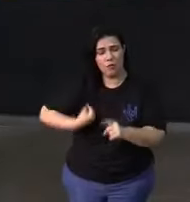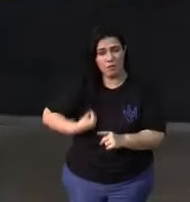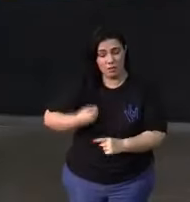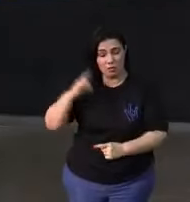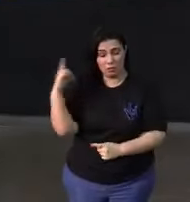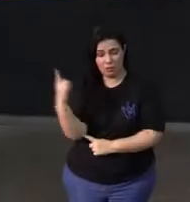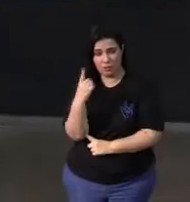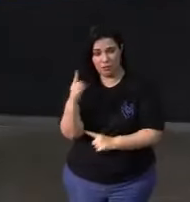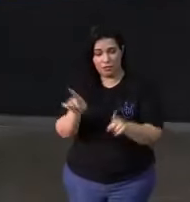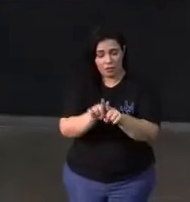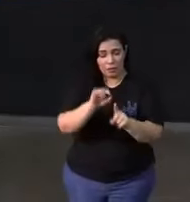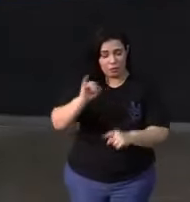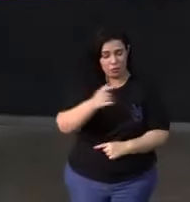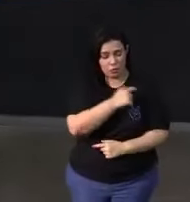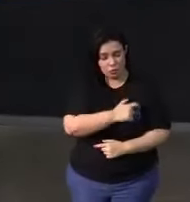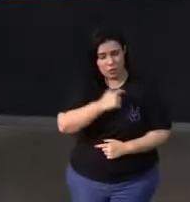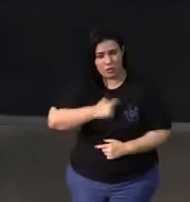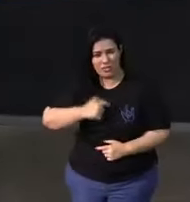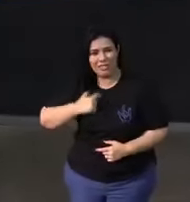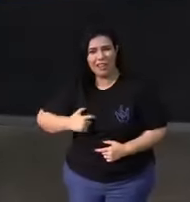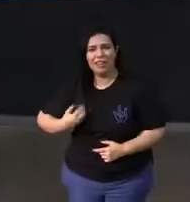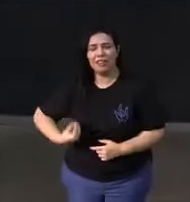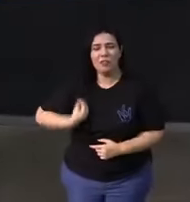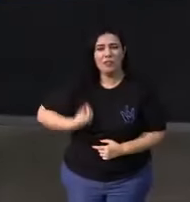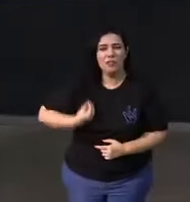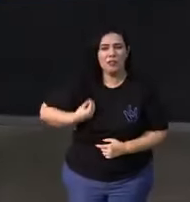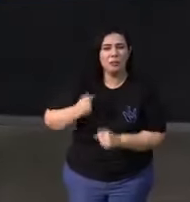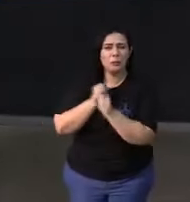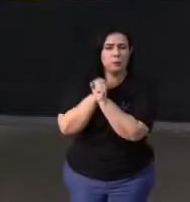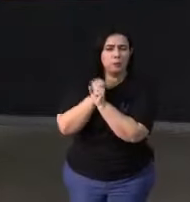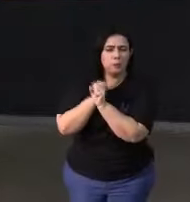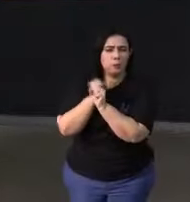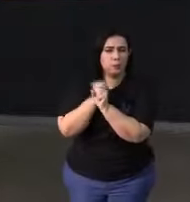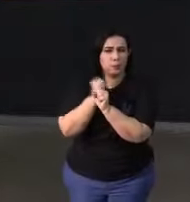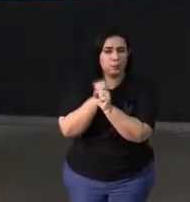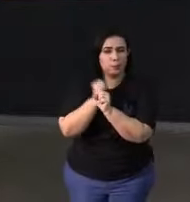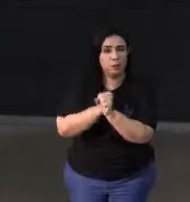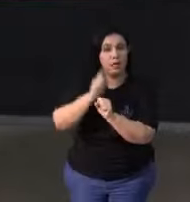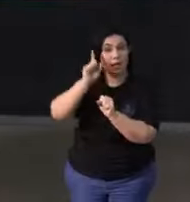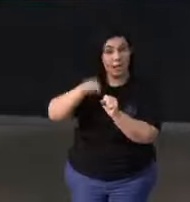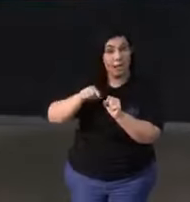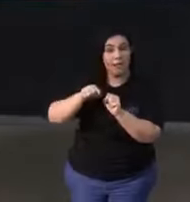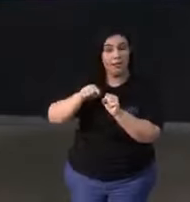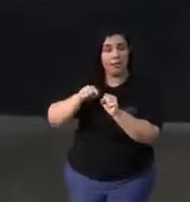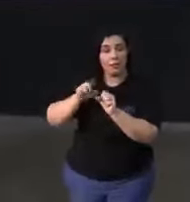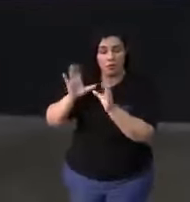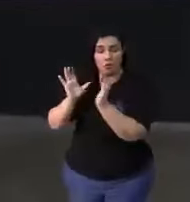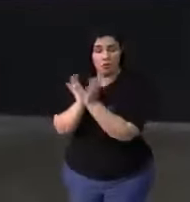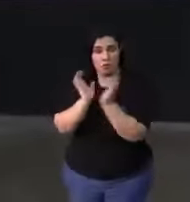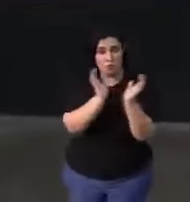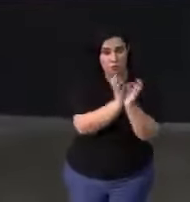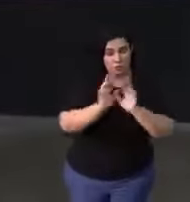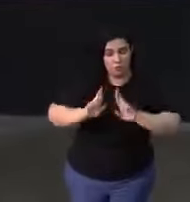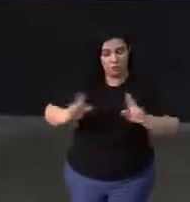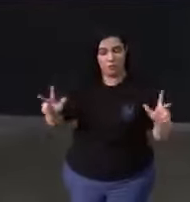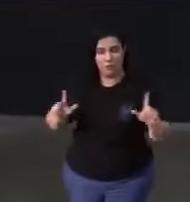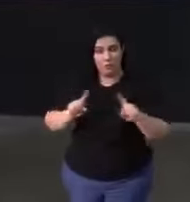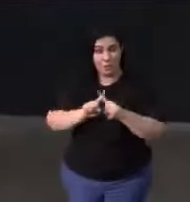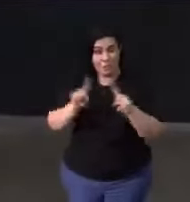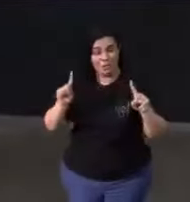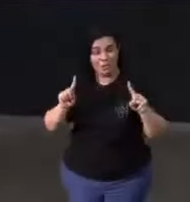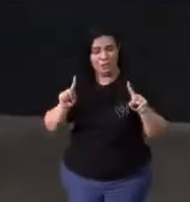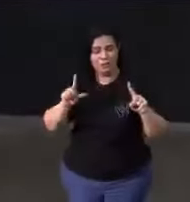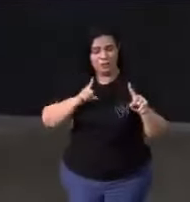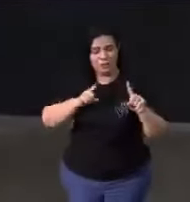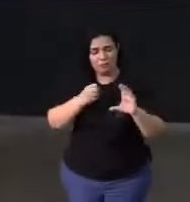que viveram equidistante muitos, muitos, muitos anos, eras distintas, povos distintos, mas ambos